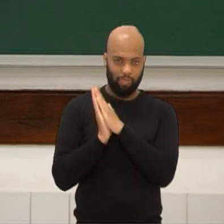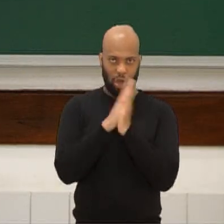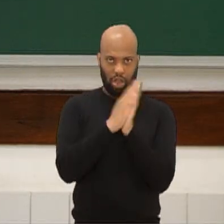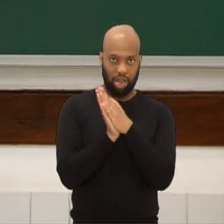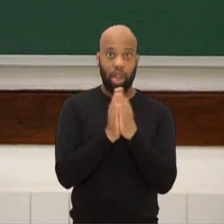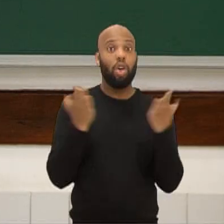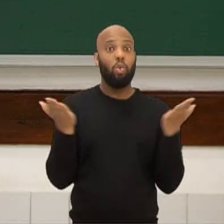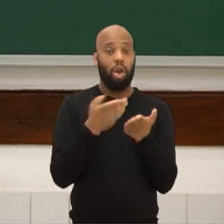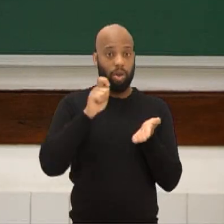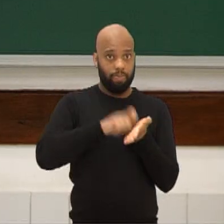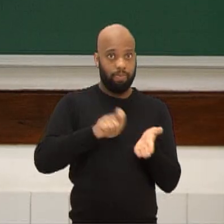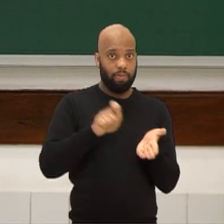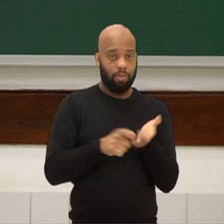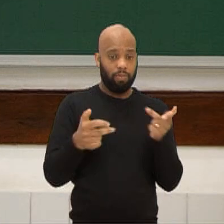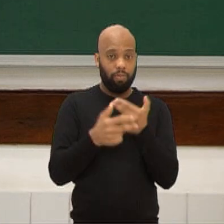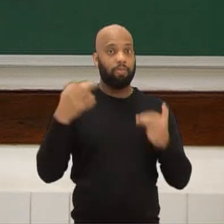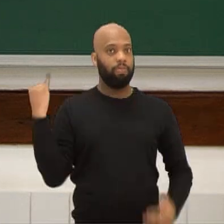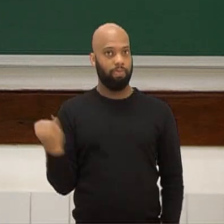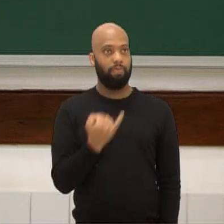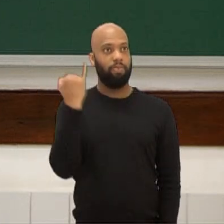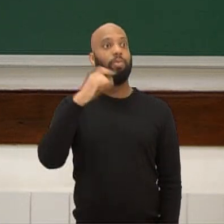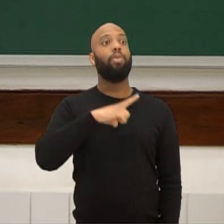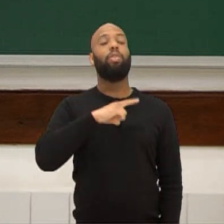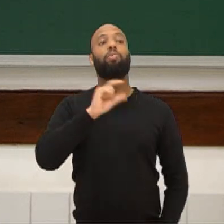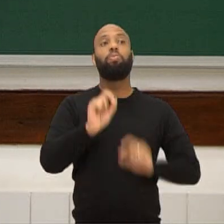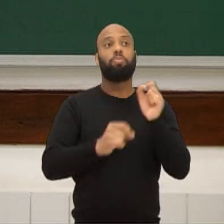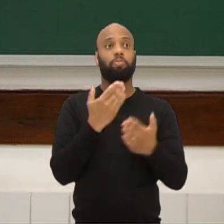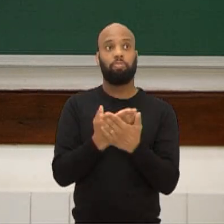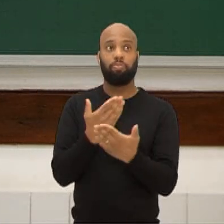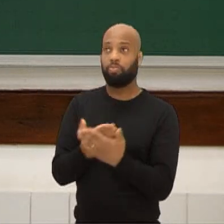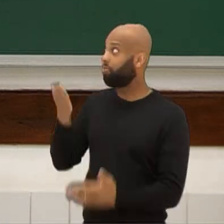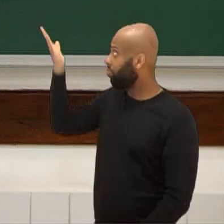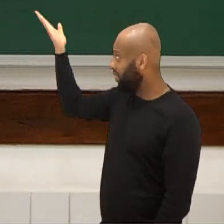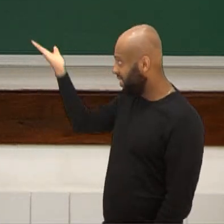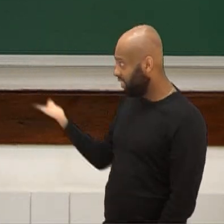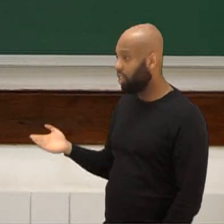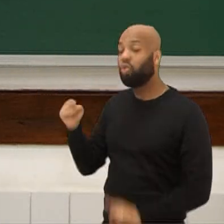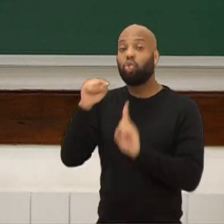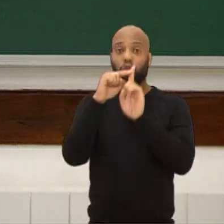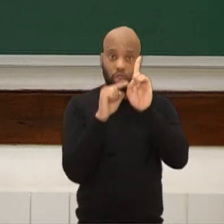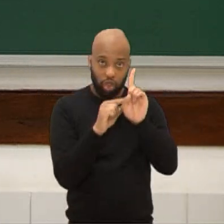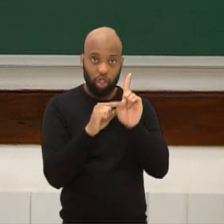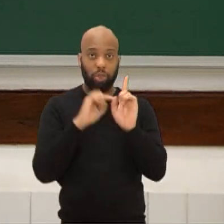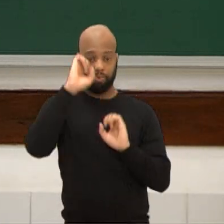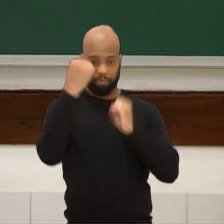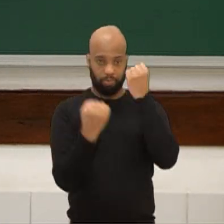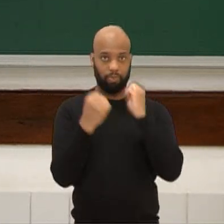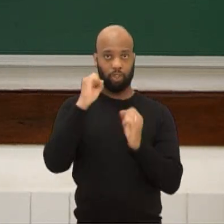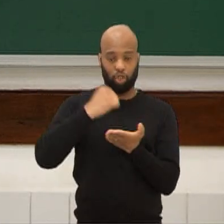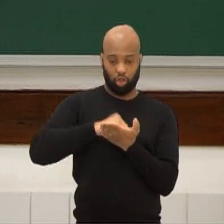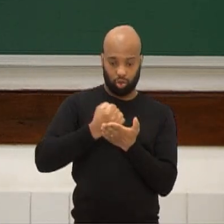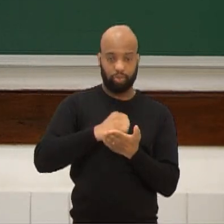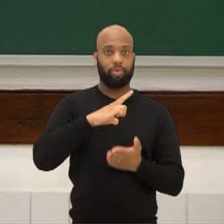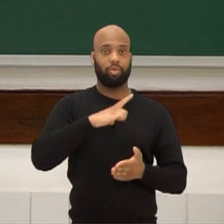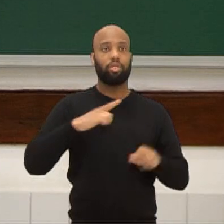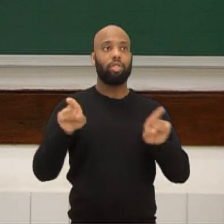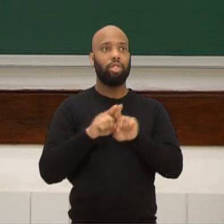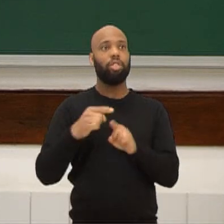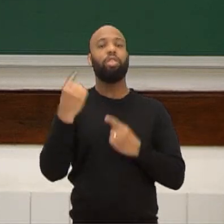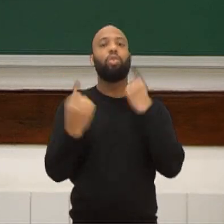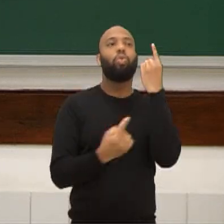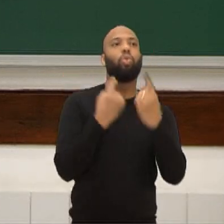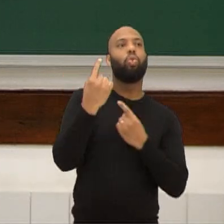algo importante no próximo slide, né? Então, nós vimos hoje isso, os tipos de jogos, nós vimos ali quais são